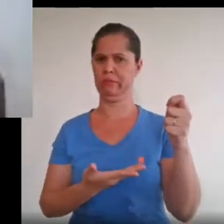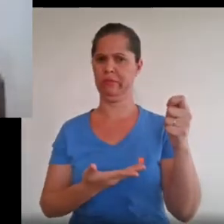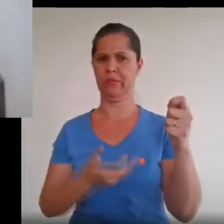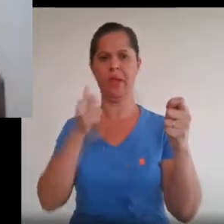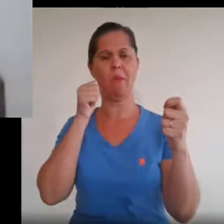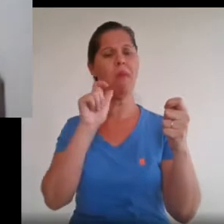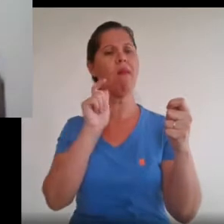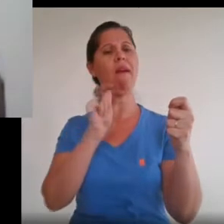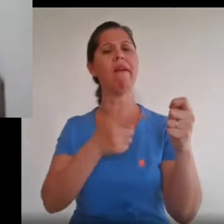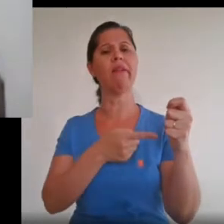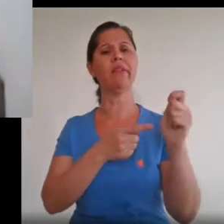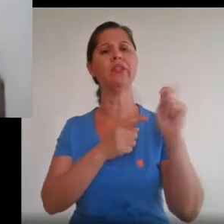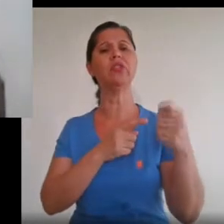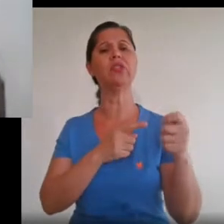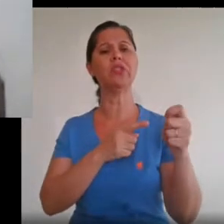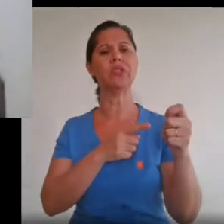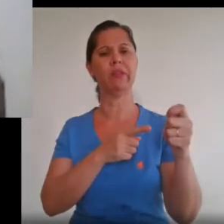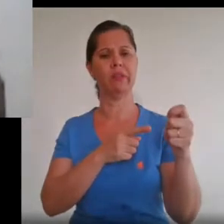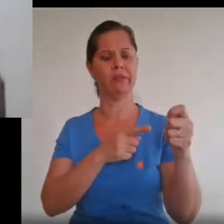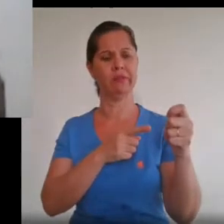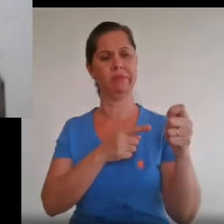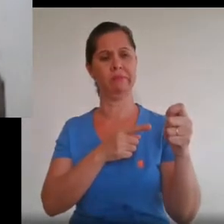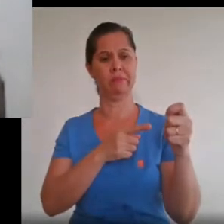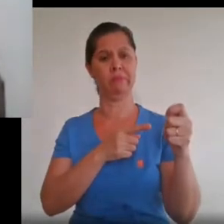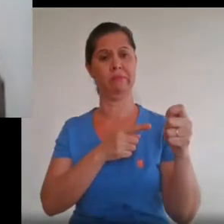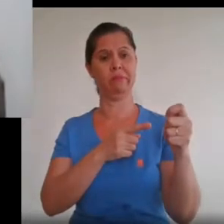porque são os